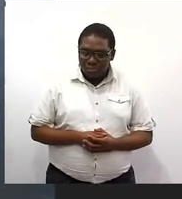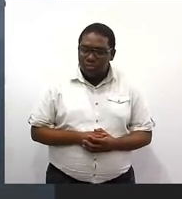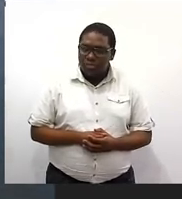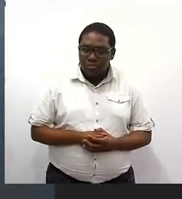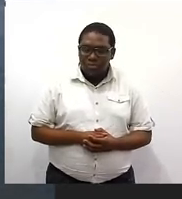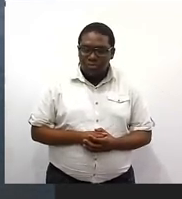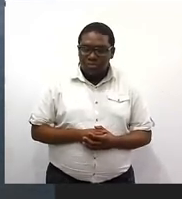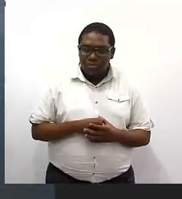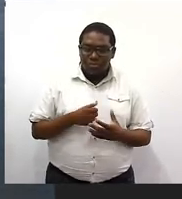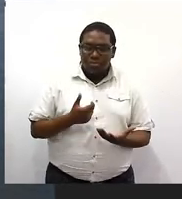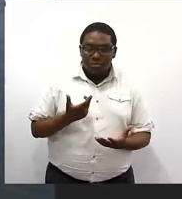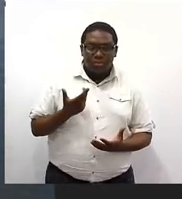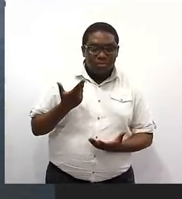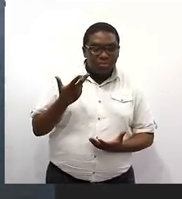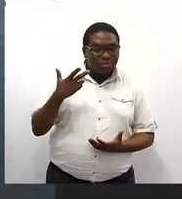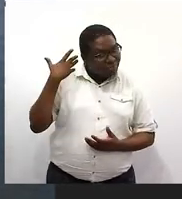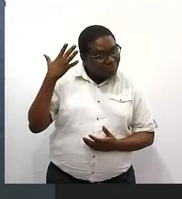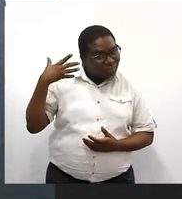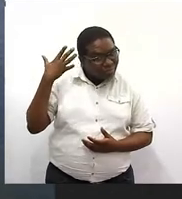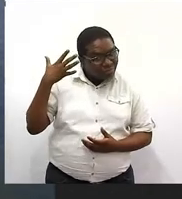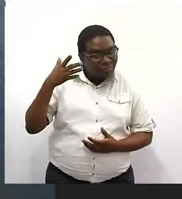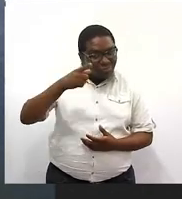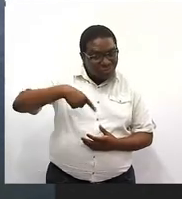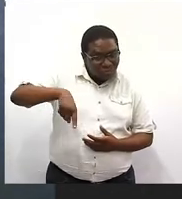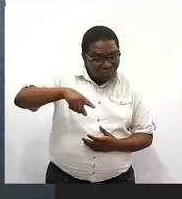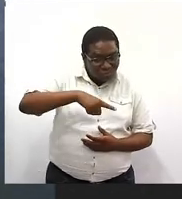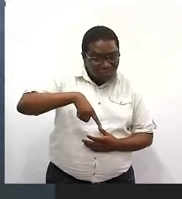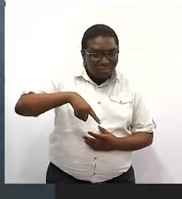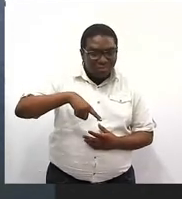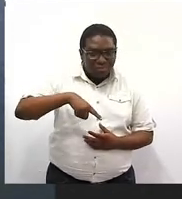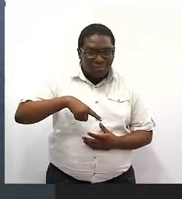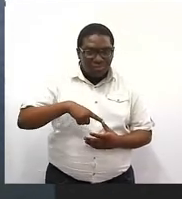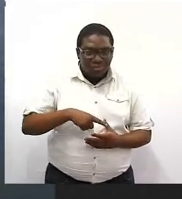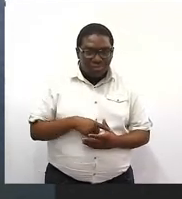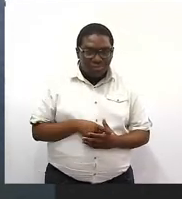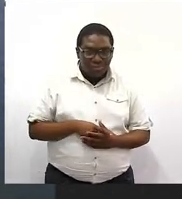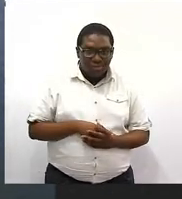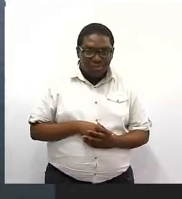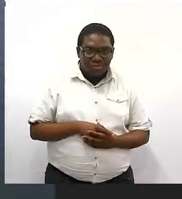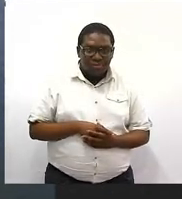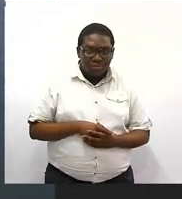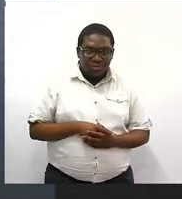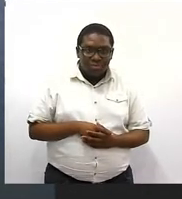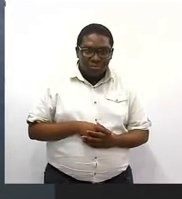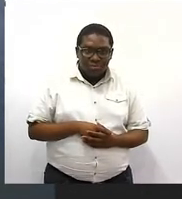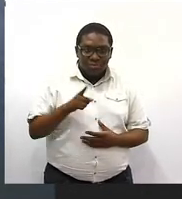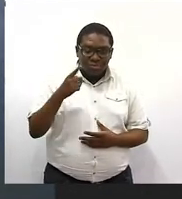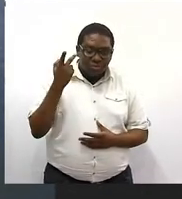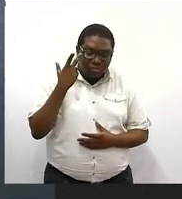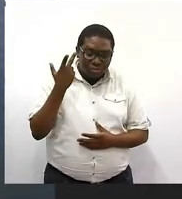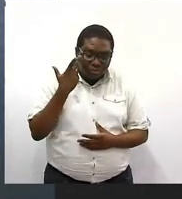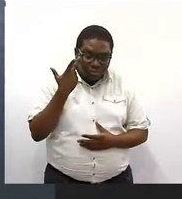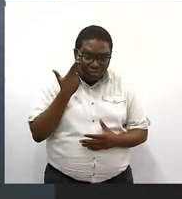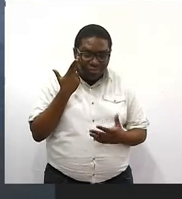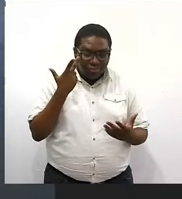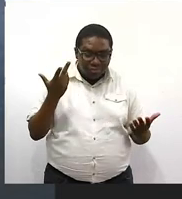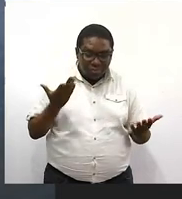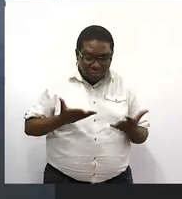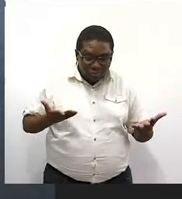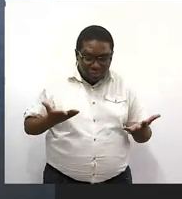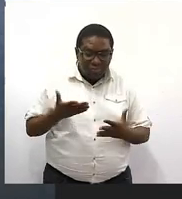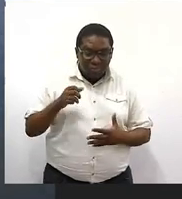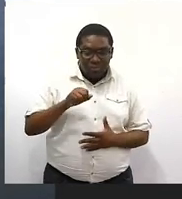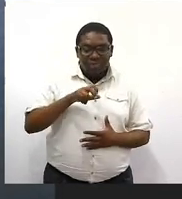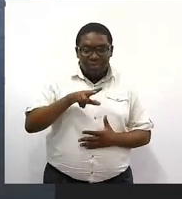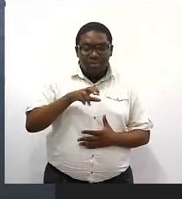E se somos severinos, iguais em tudo na vida, morremos de morte igual, mesma morte severina,